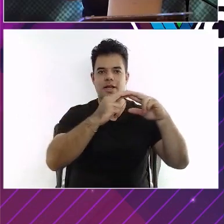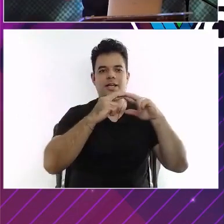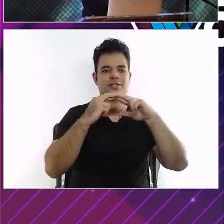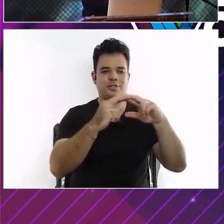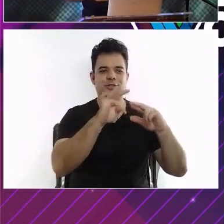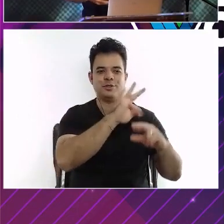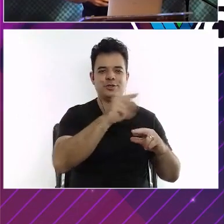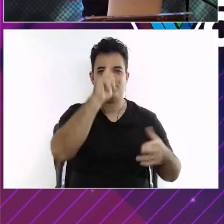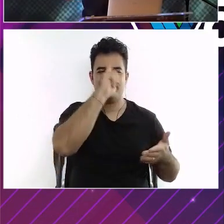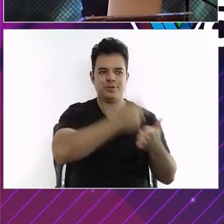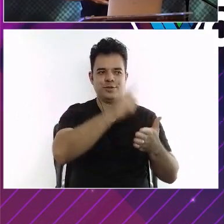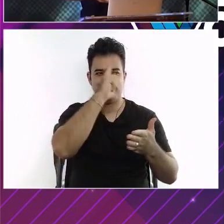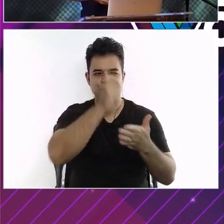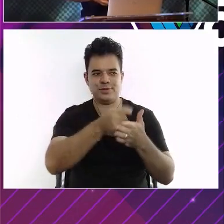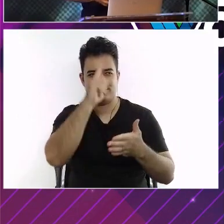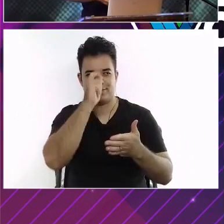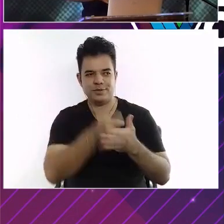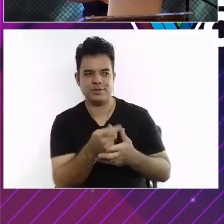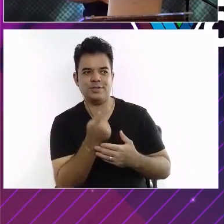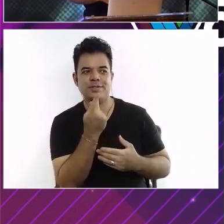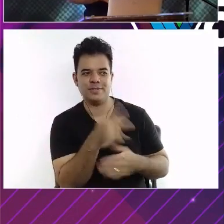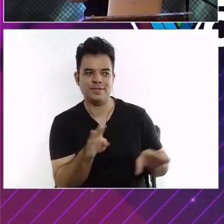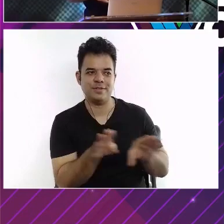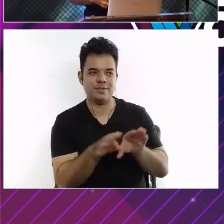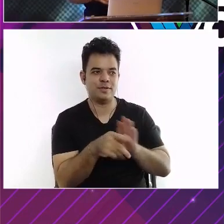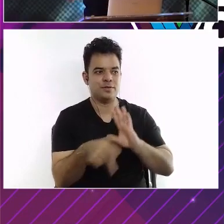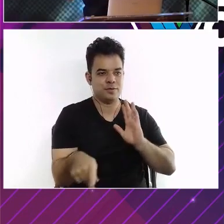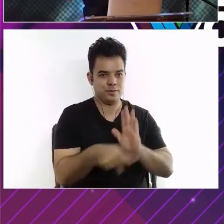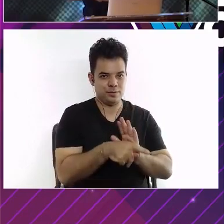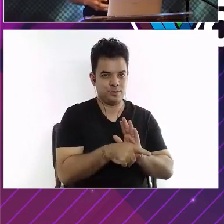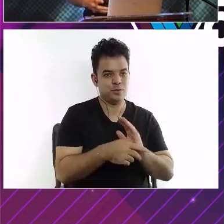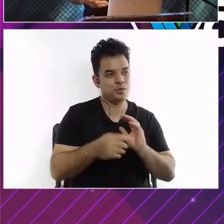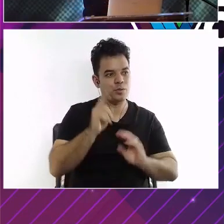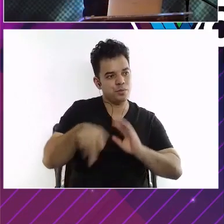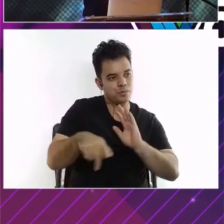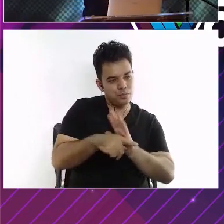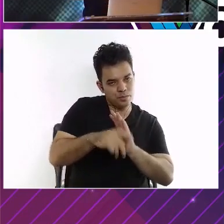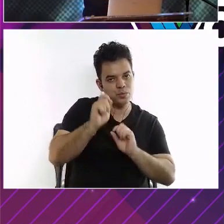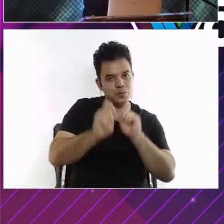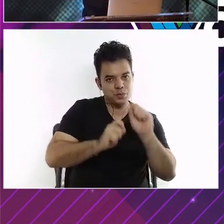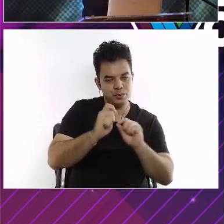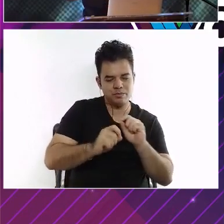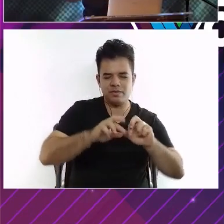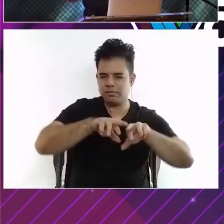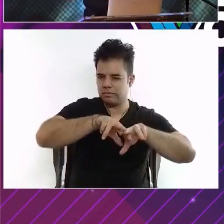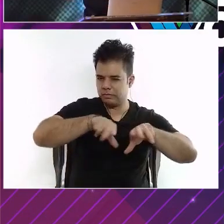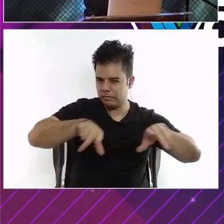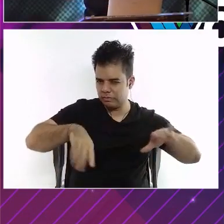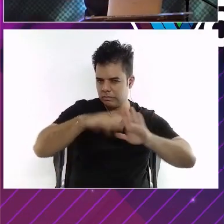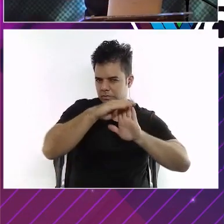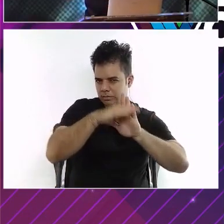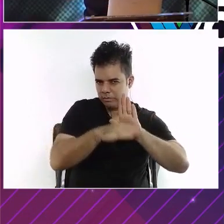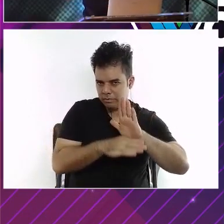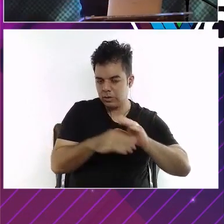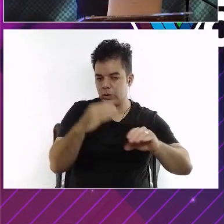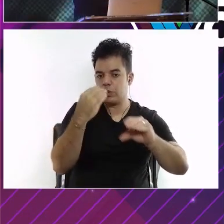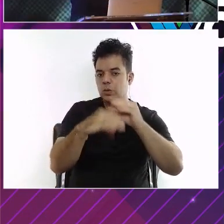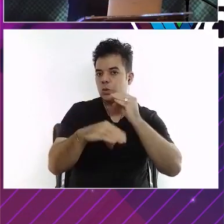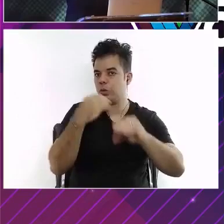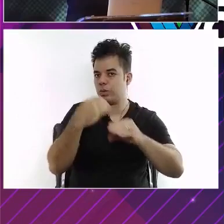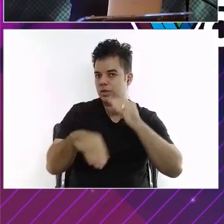tomar decisões, porque é um conjunto de protocolos associado a uma arquitetura de comunicação